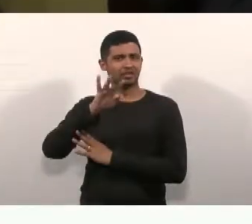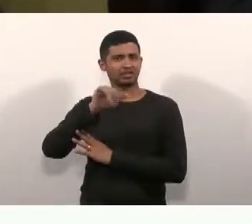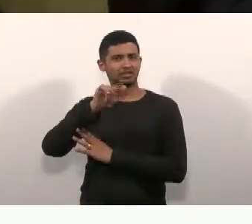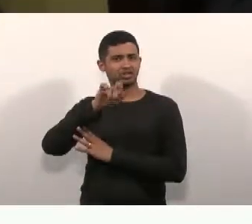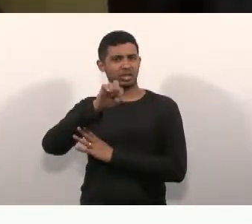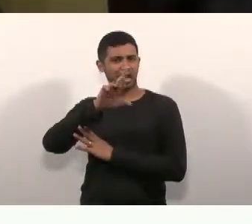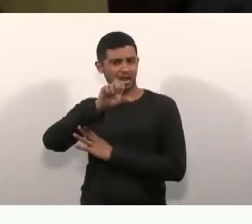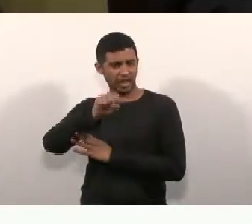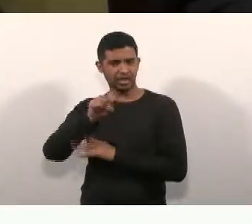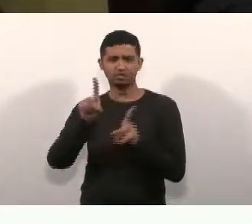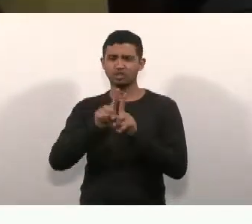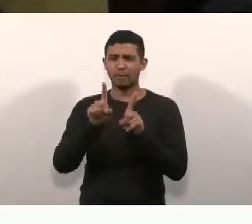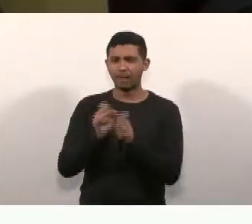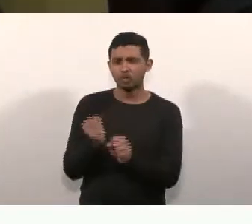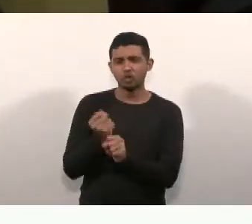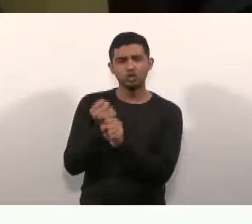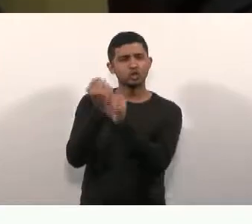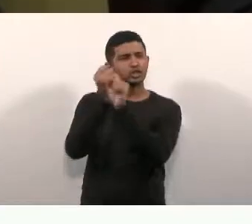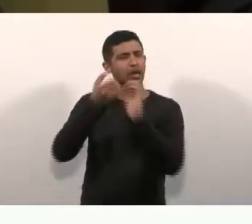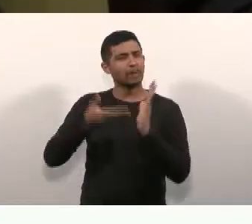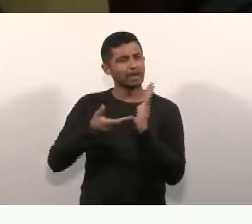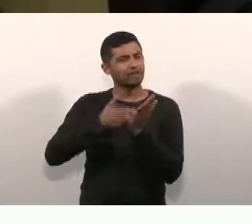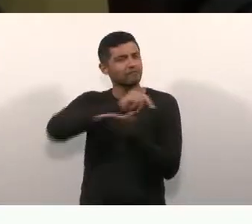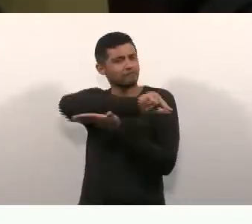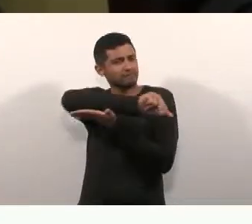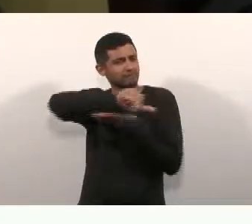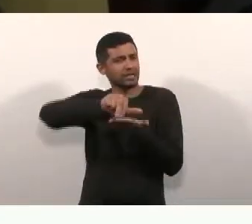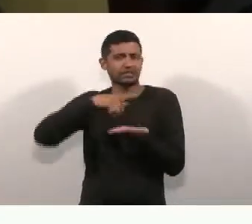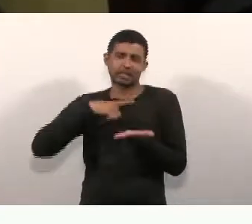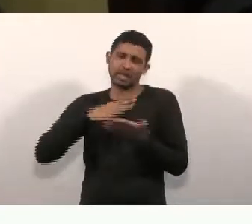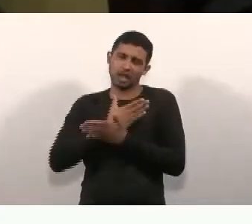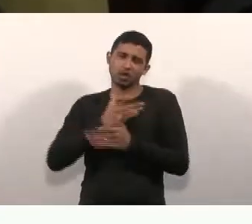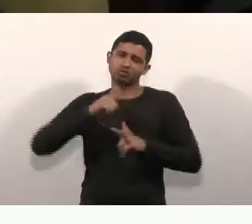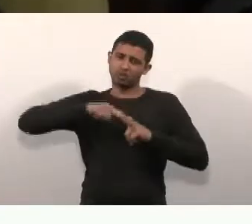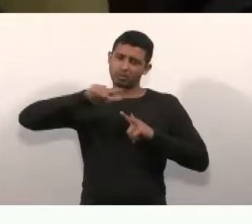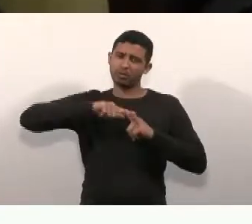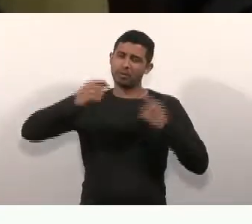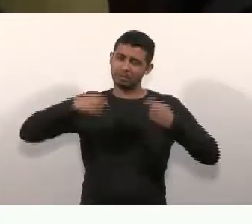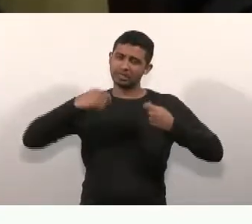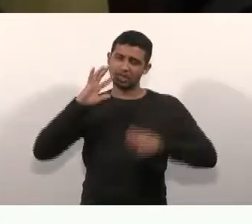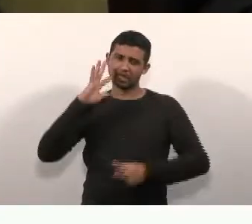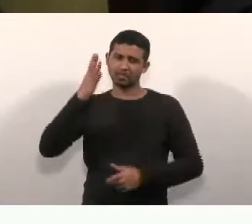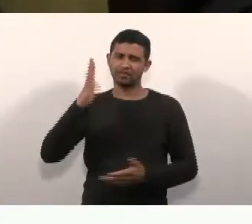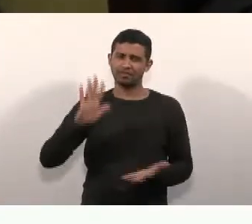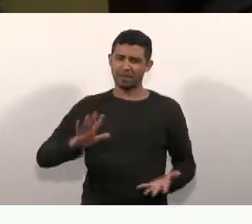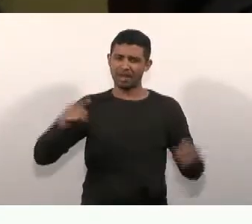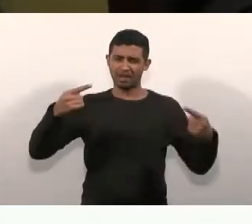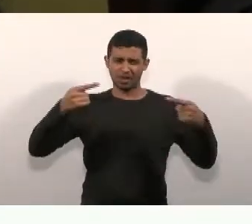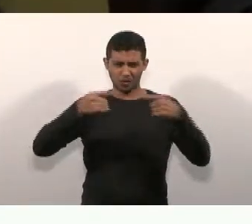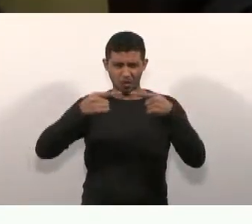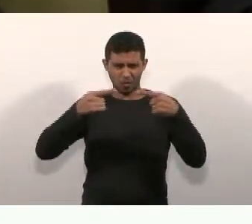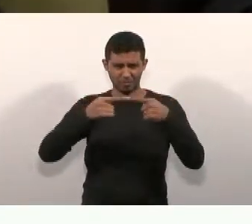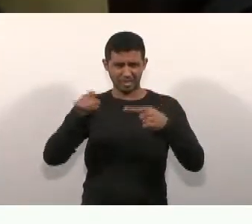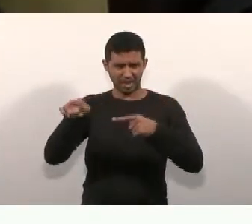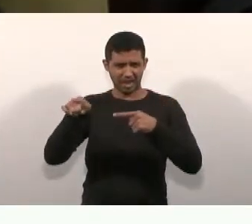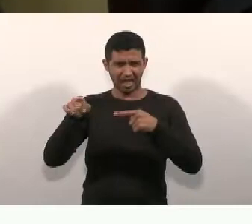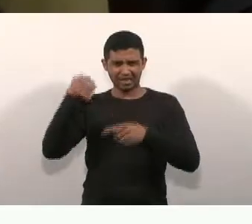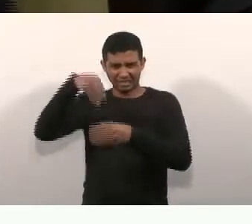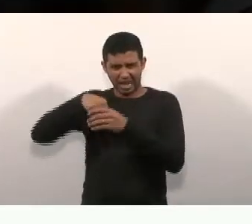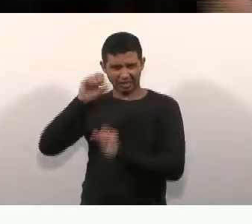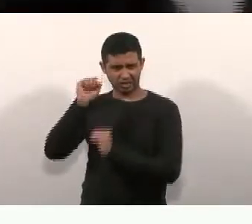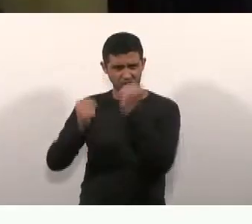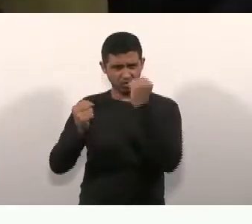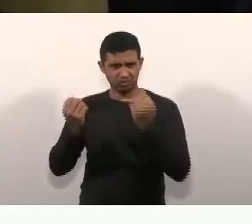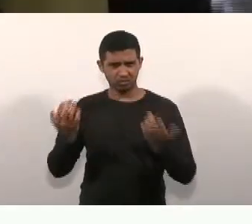grandes construções, plataformas. Nós temos alguns problemas que precisam ser enfrentados, que não tem nada a ver com a condição da indústria.